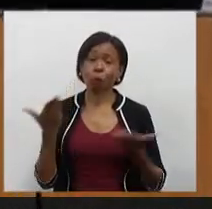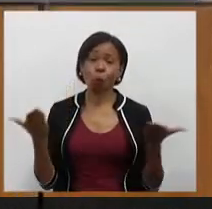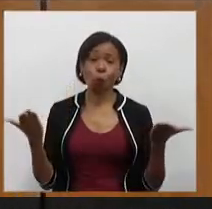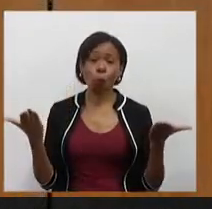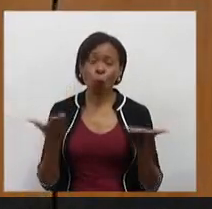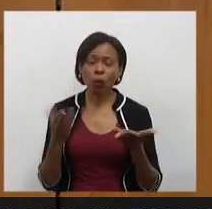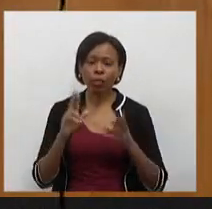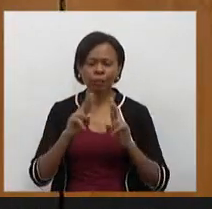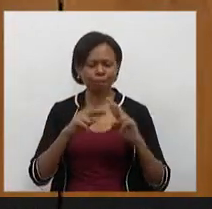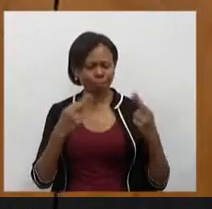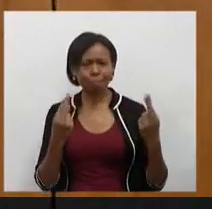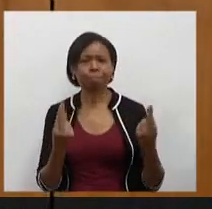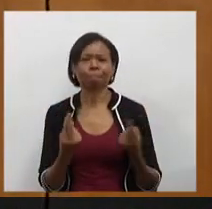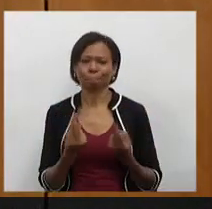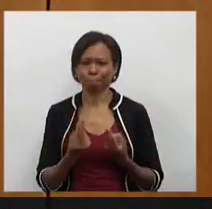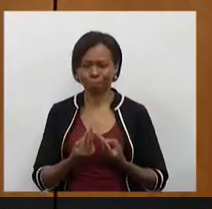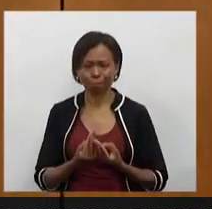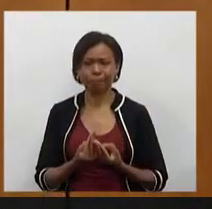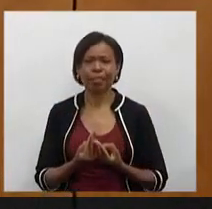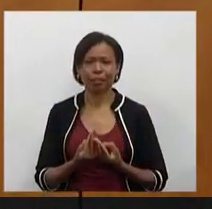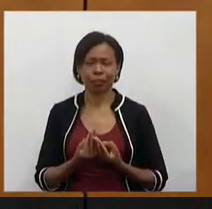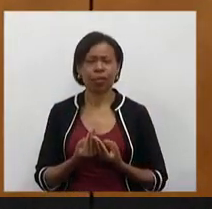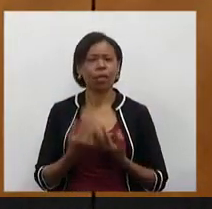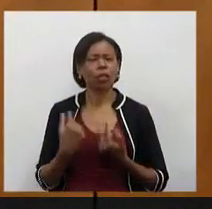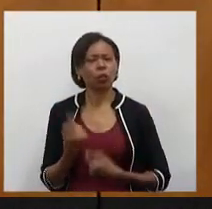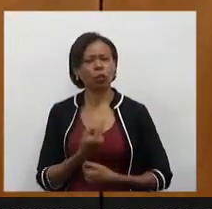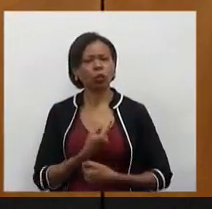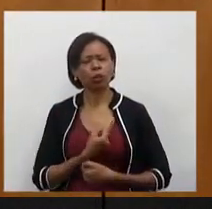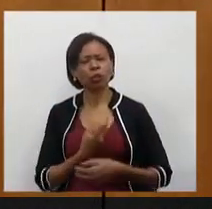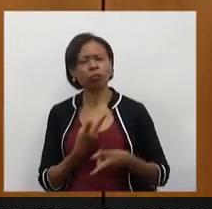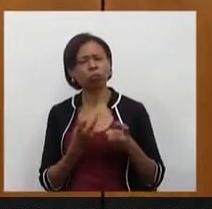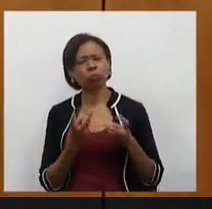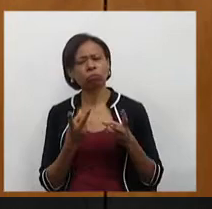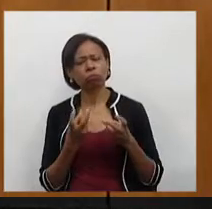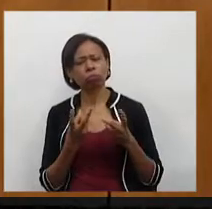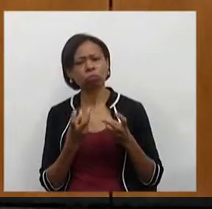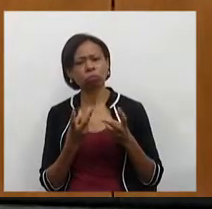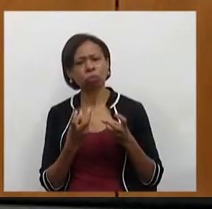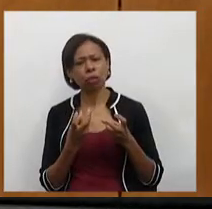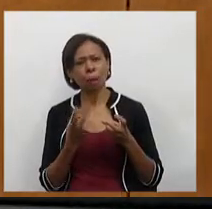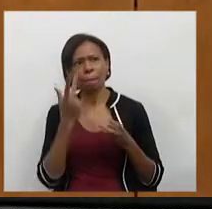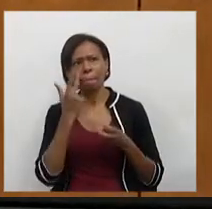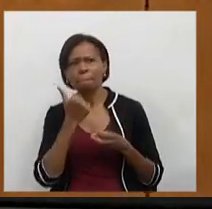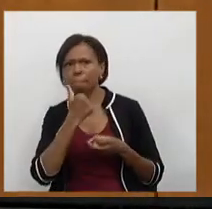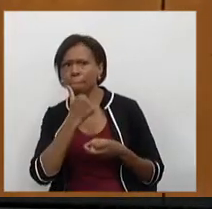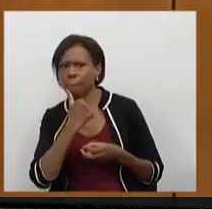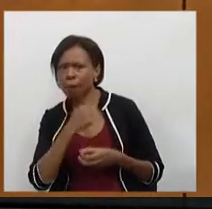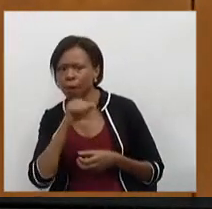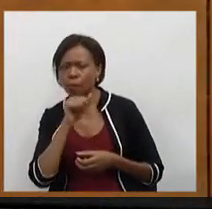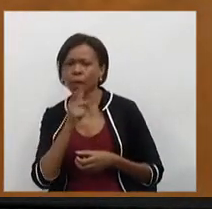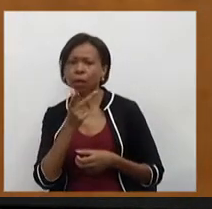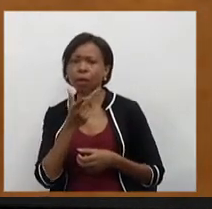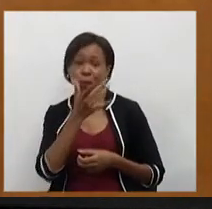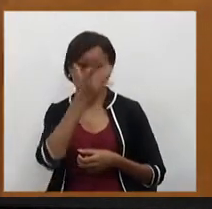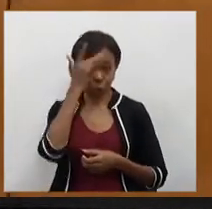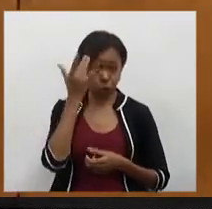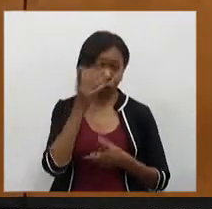né? Nós ouvimos aqui atentamente pais de pessoas com deficiência, com doenças